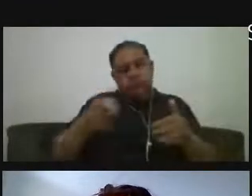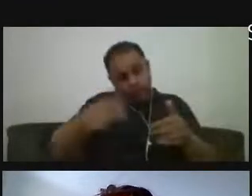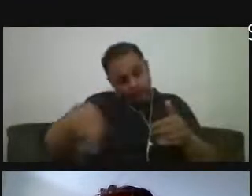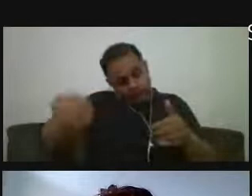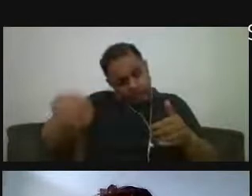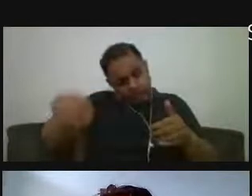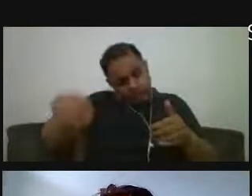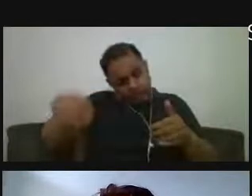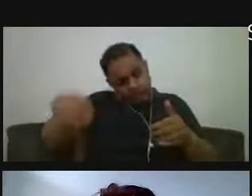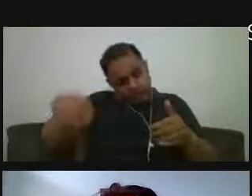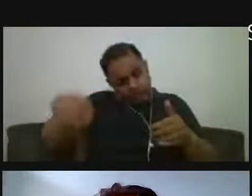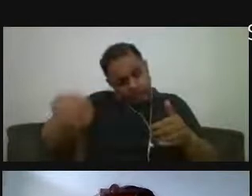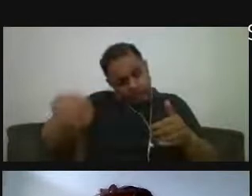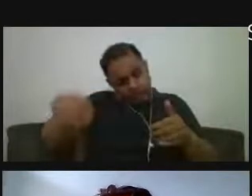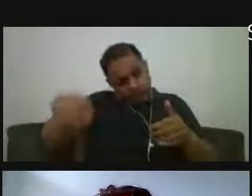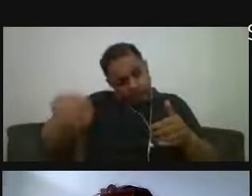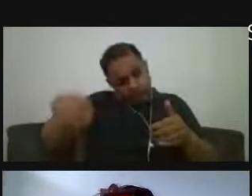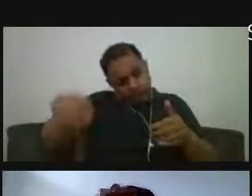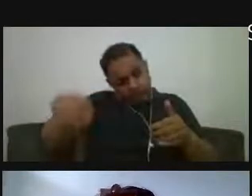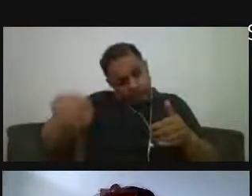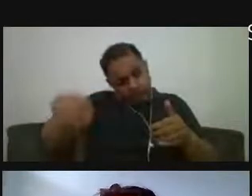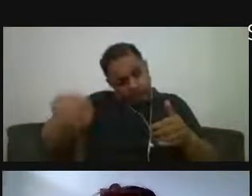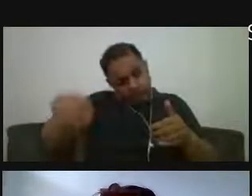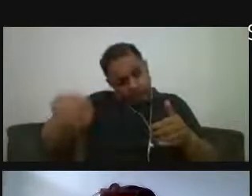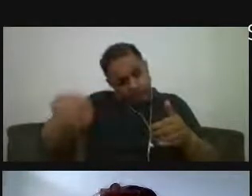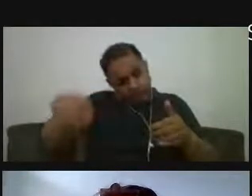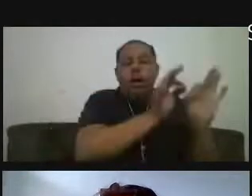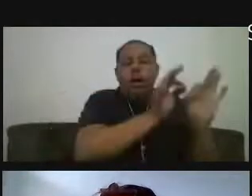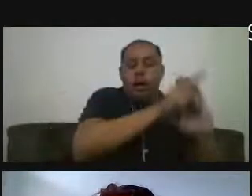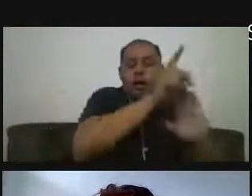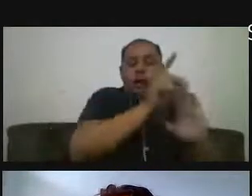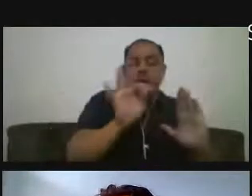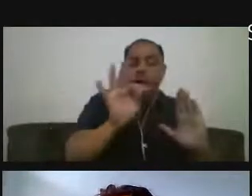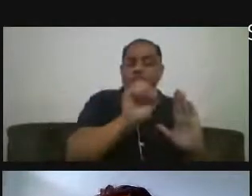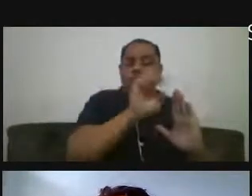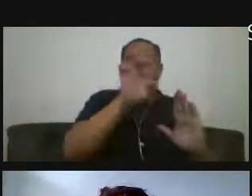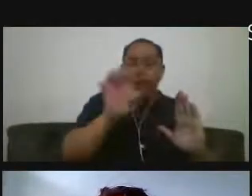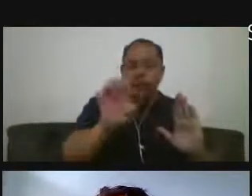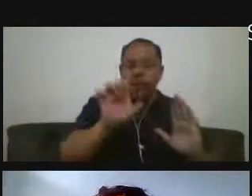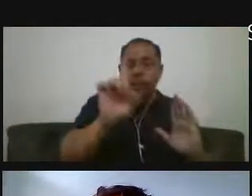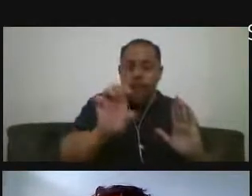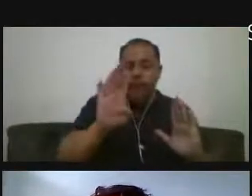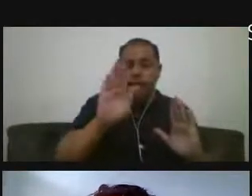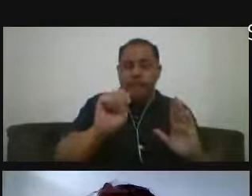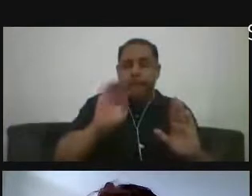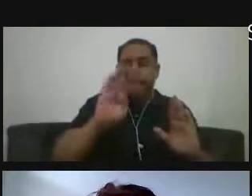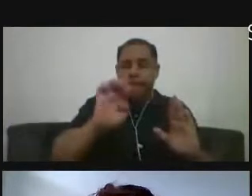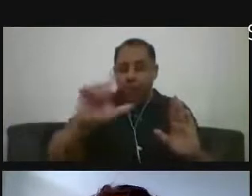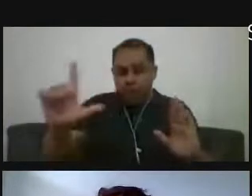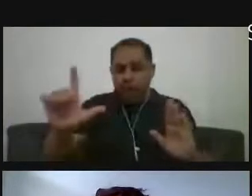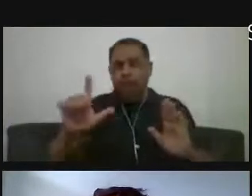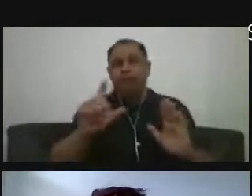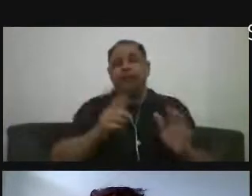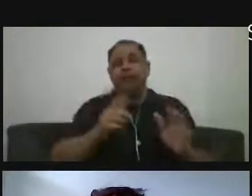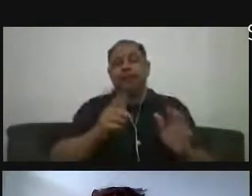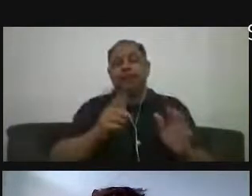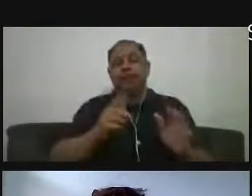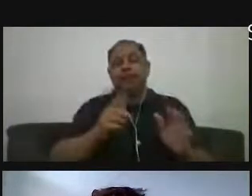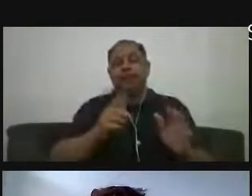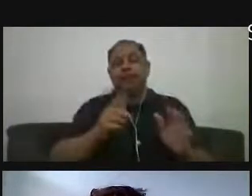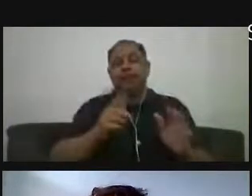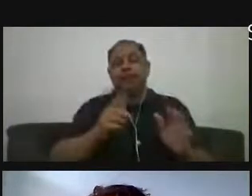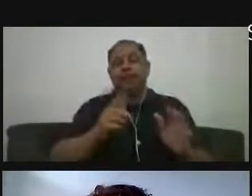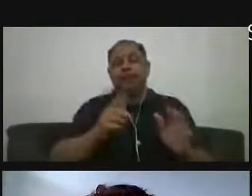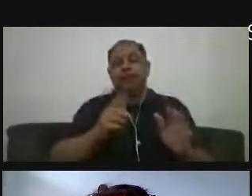de Babel, continuar participando das lives e, quando possível, também leia Fernando